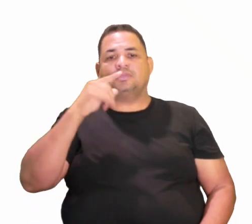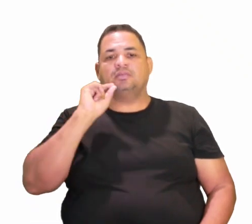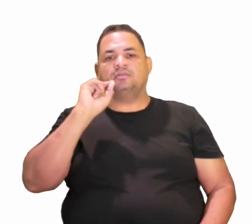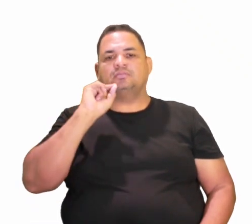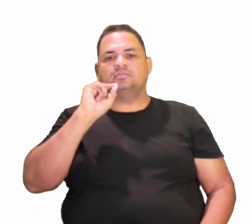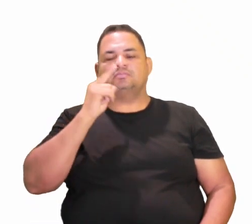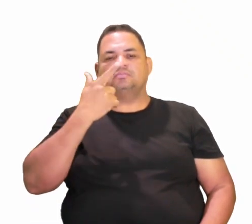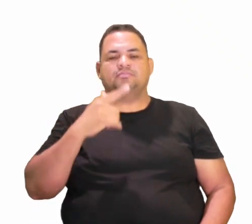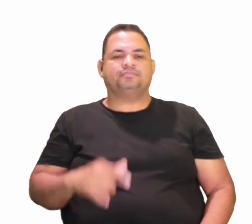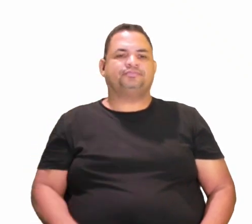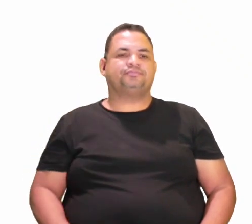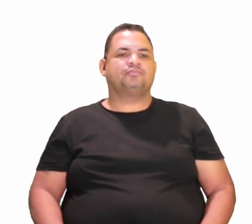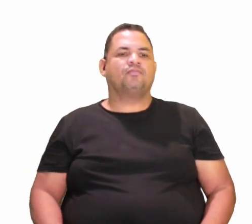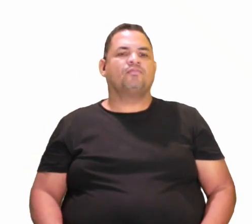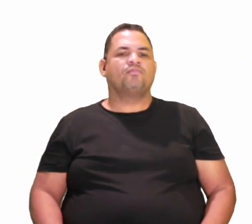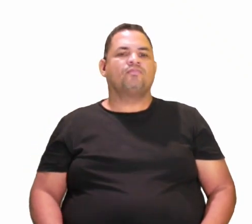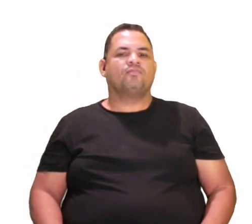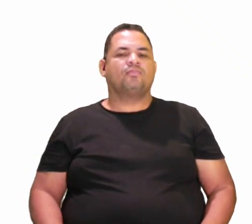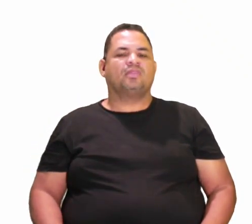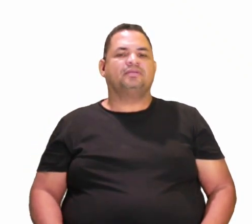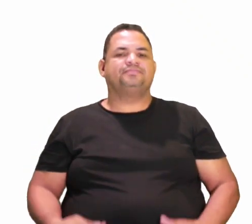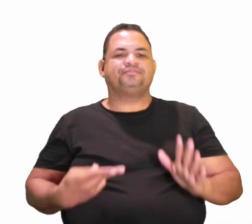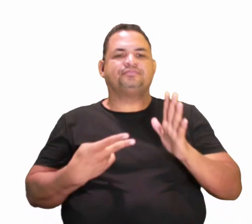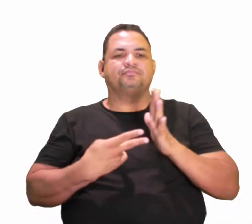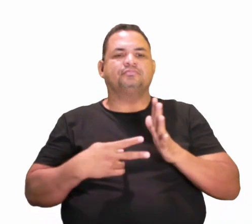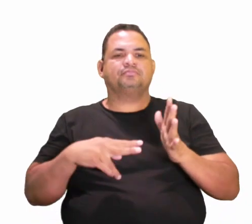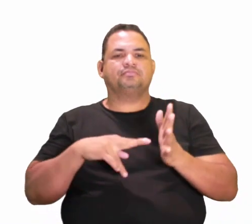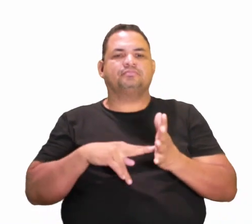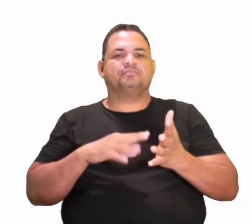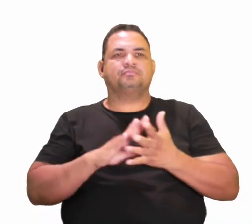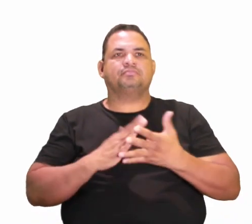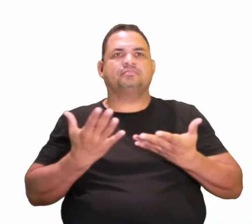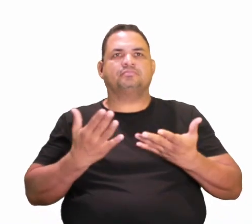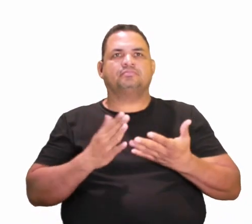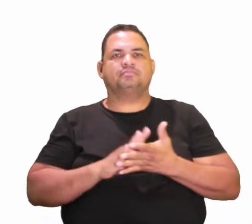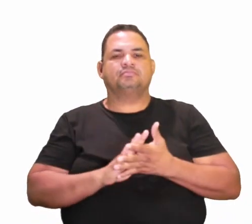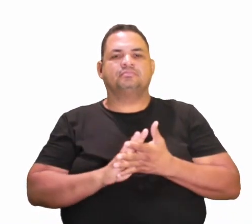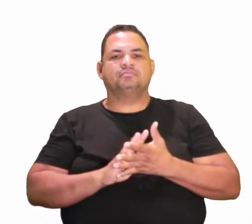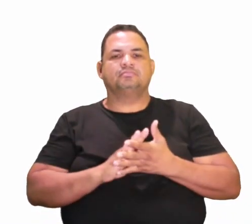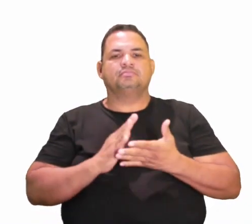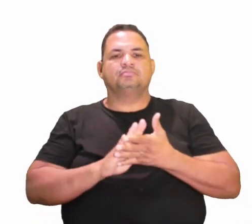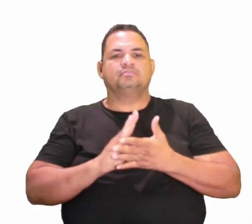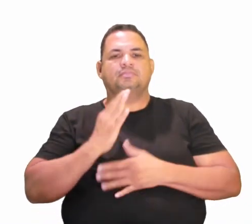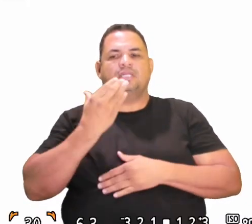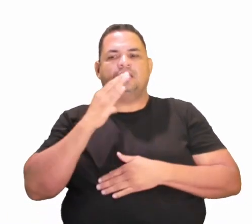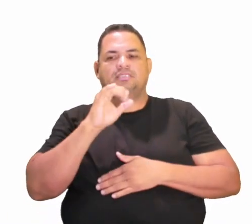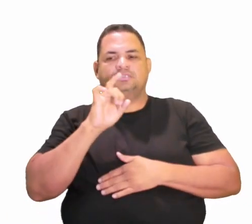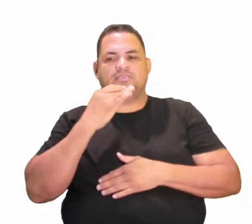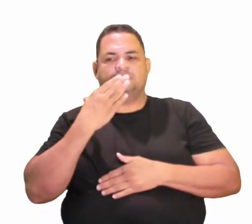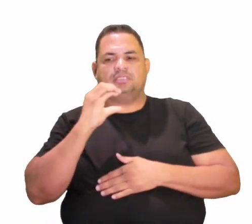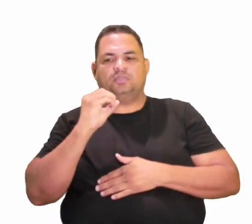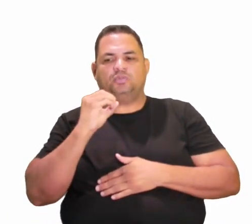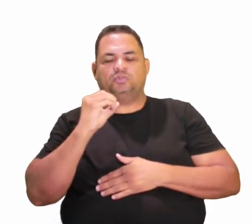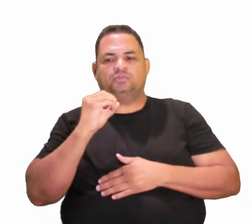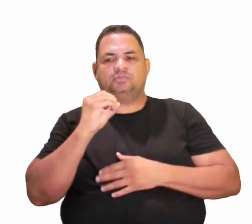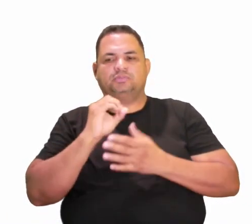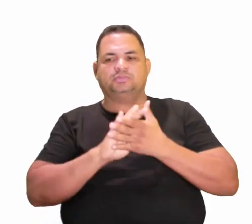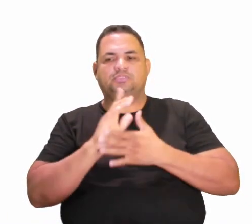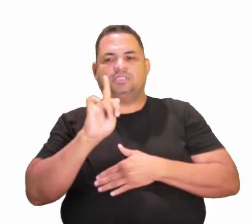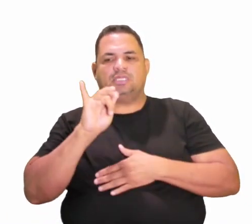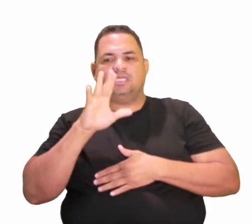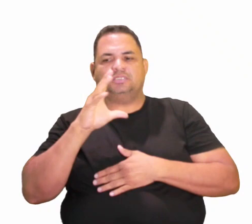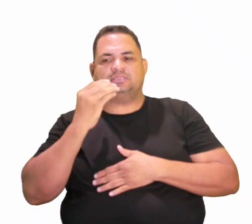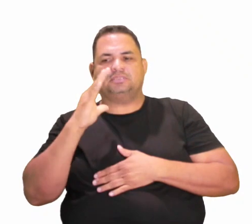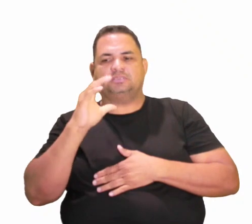quê? Thanksgiving significa ação de graças em inglês. Ele vem antes do Natal. Depois